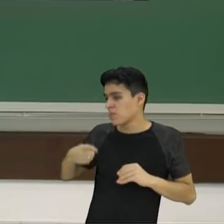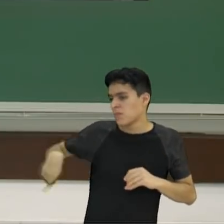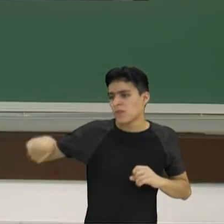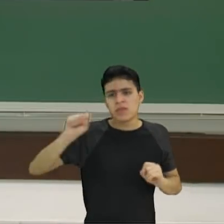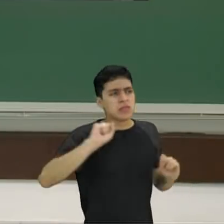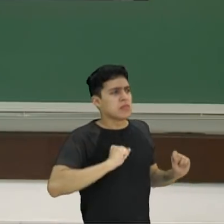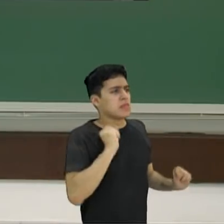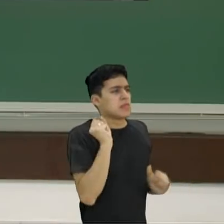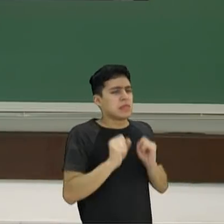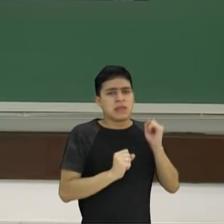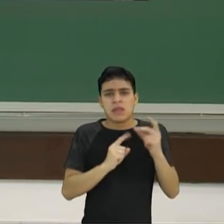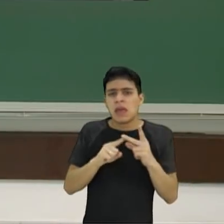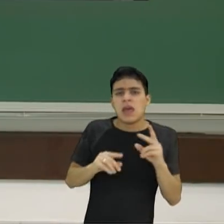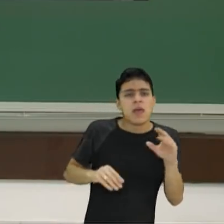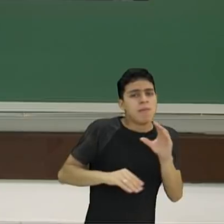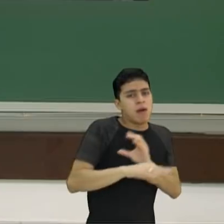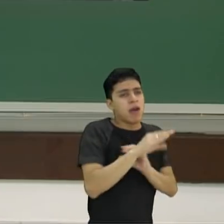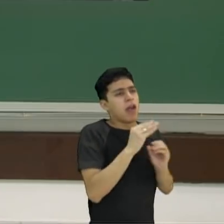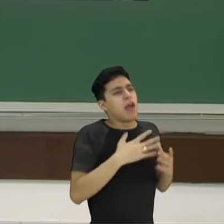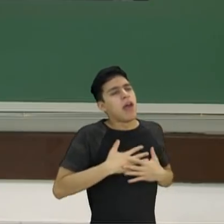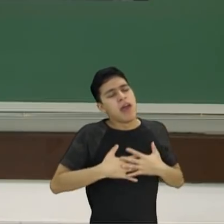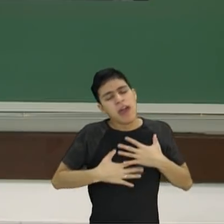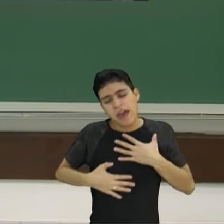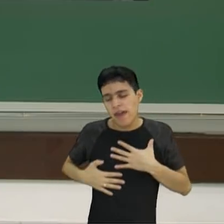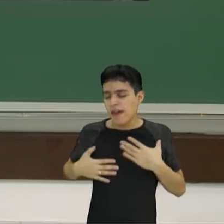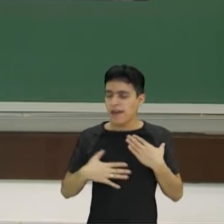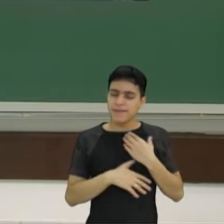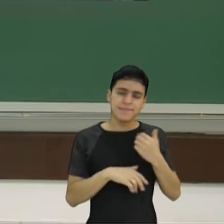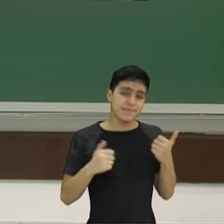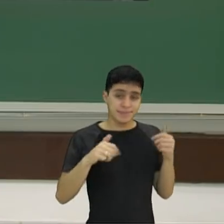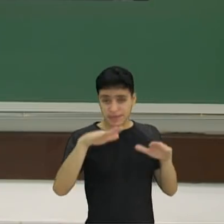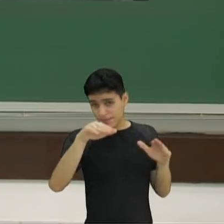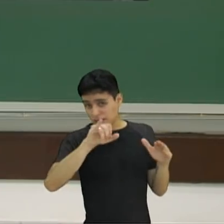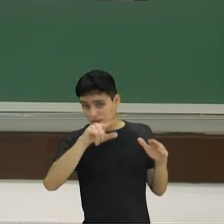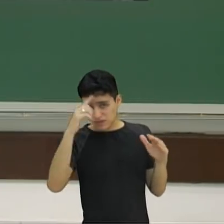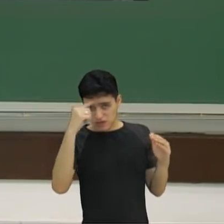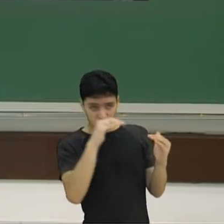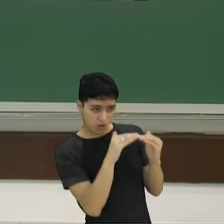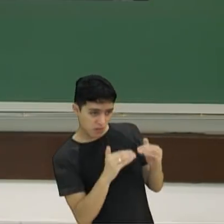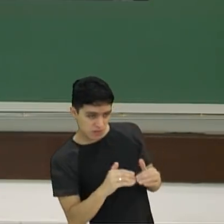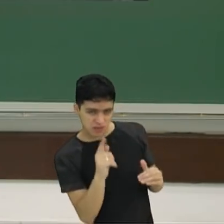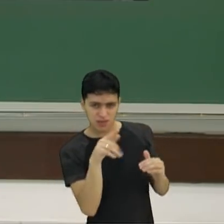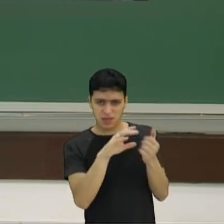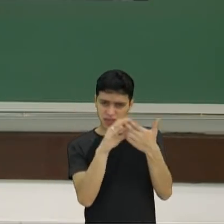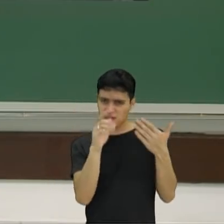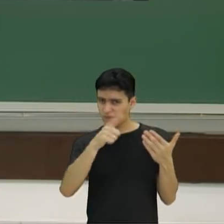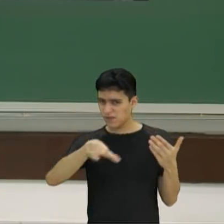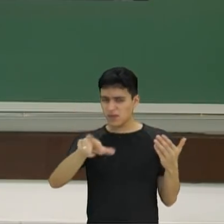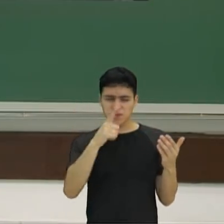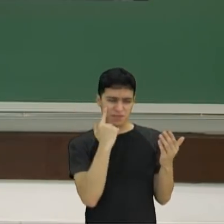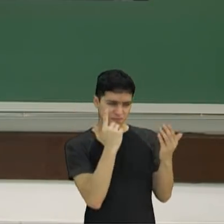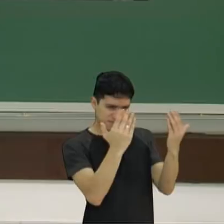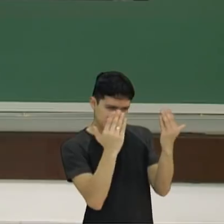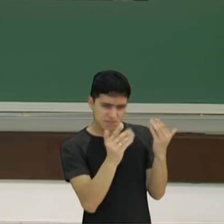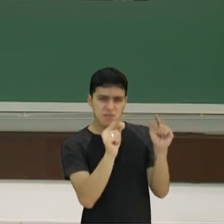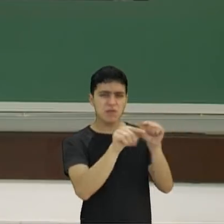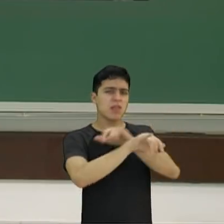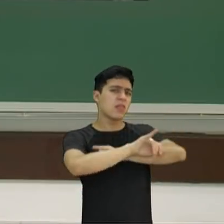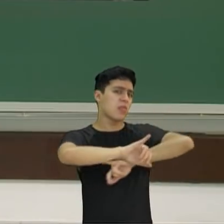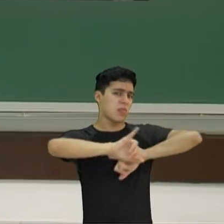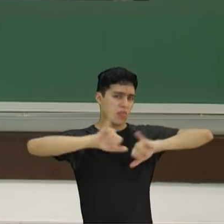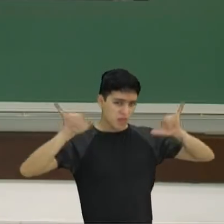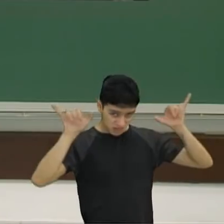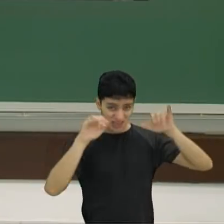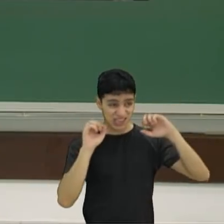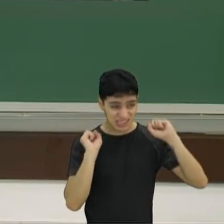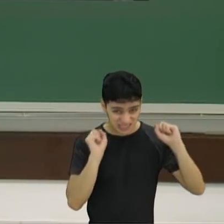causam felicidade, porque você comprova, concorda com aquela ideia. É uma característica para você ficar atento com uma notícia que recebe.